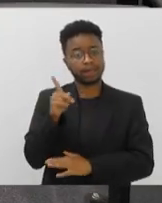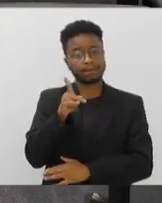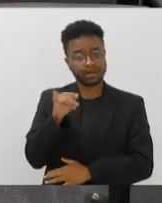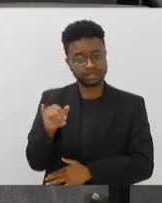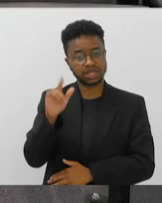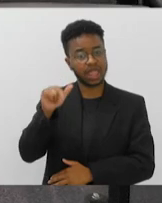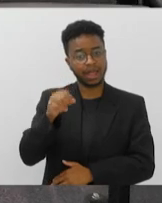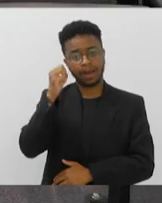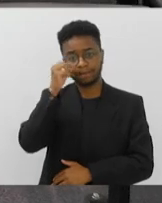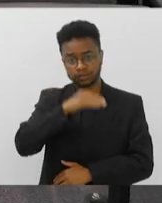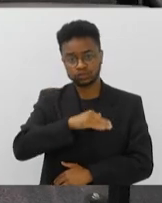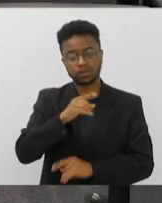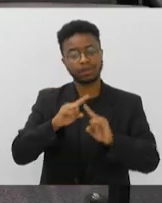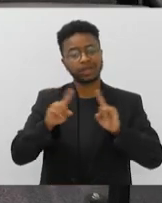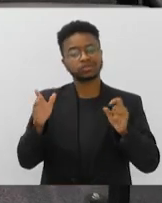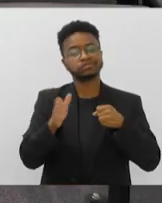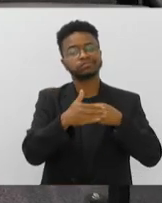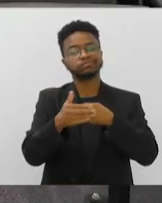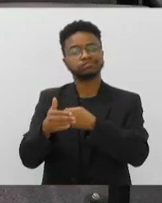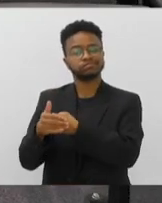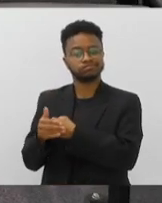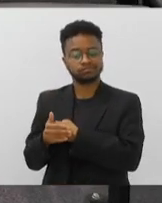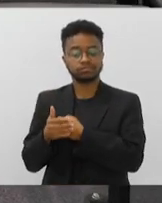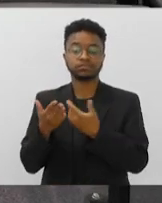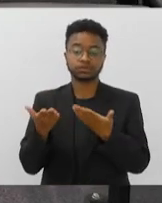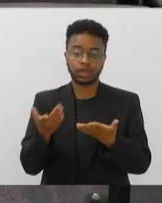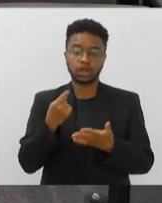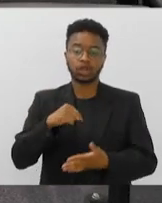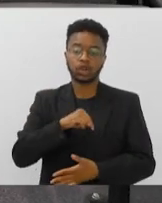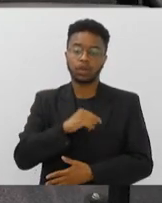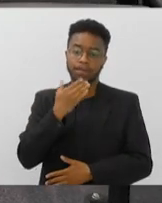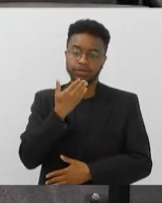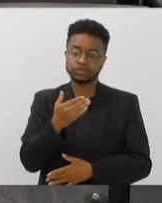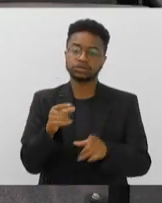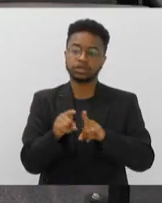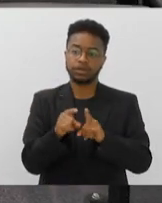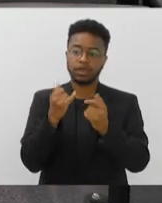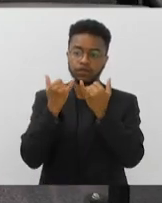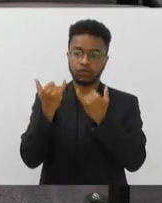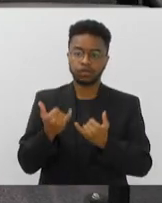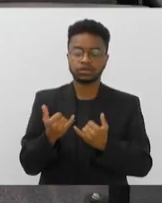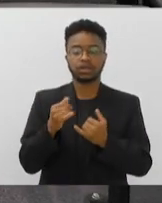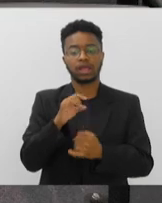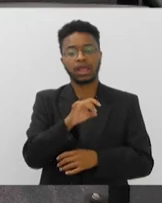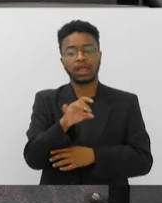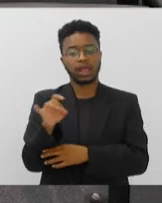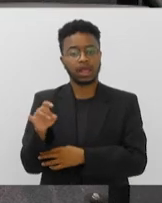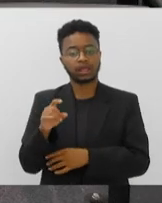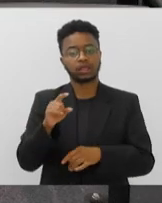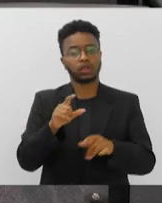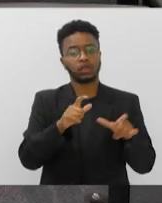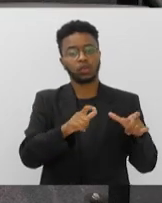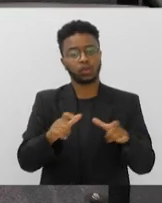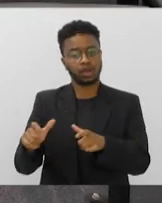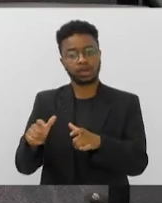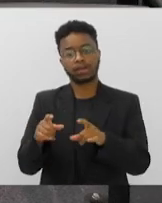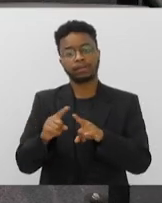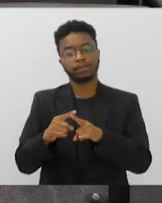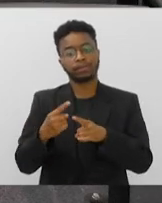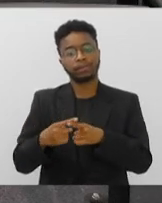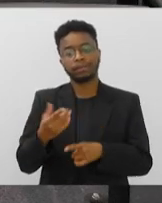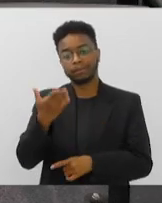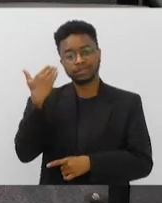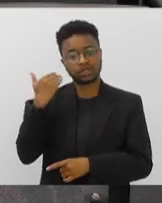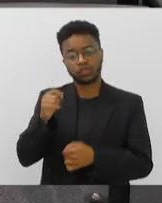absurdas e elas são veladas né então a gente também tá solicitando dados dos equipamentos coisas que também não eram feitas e que eu tô